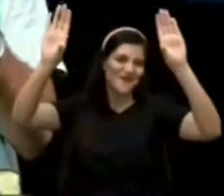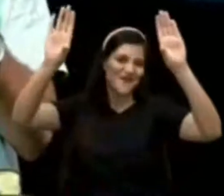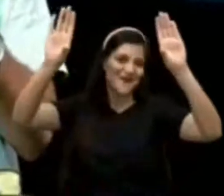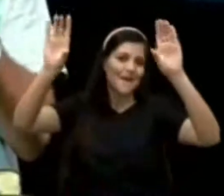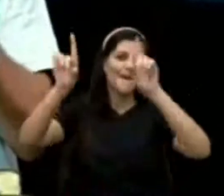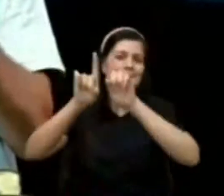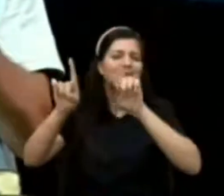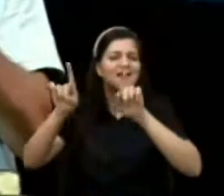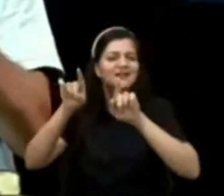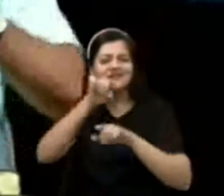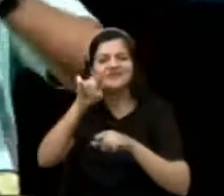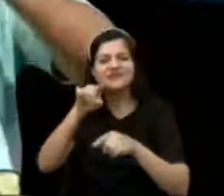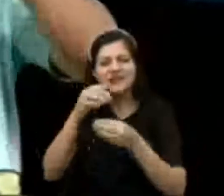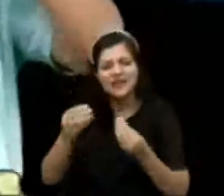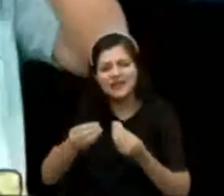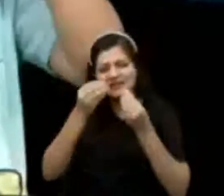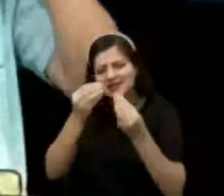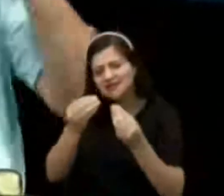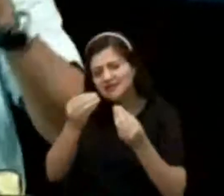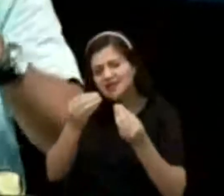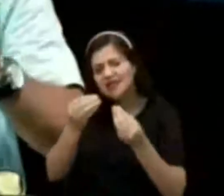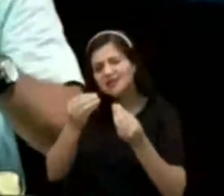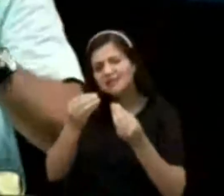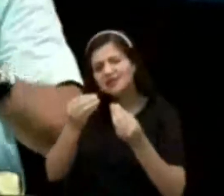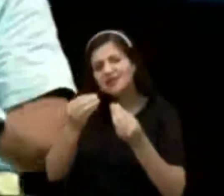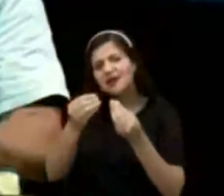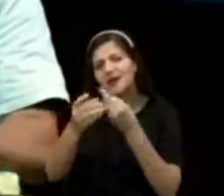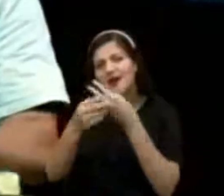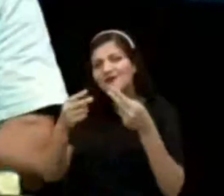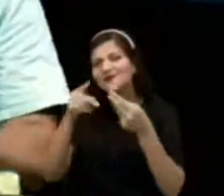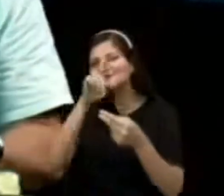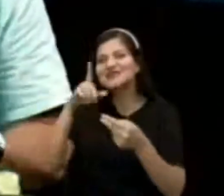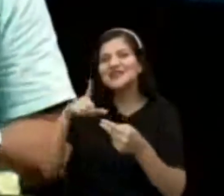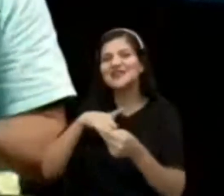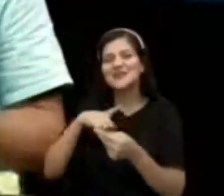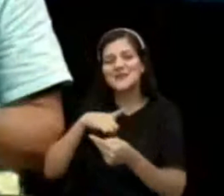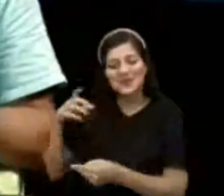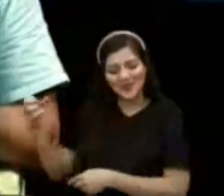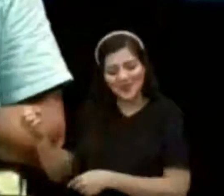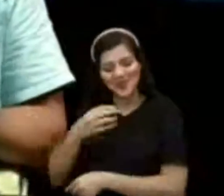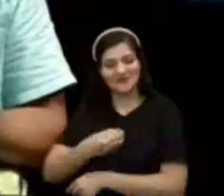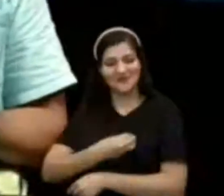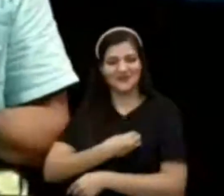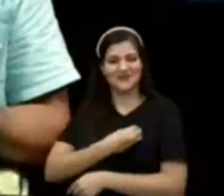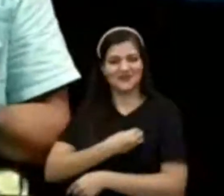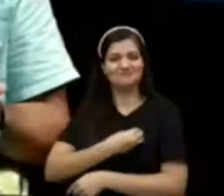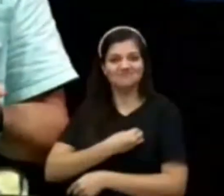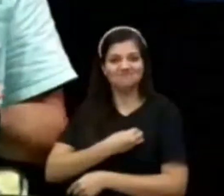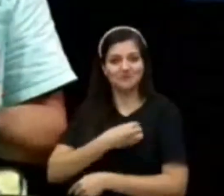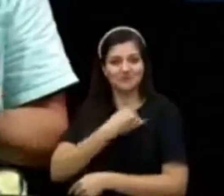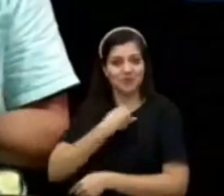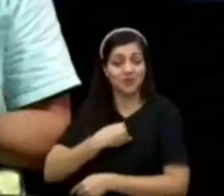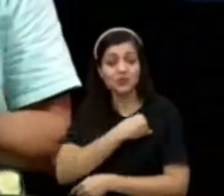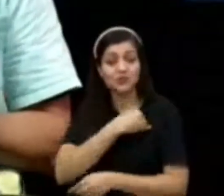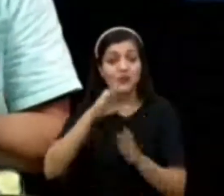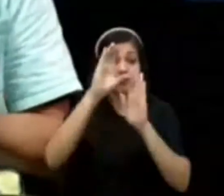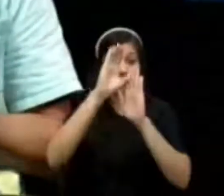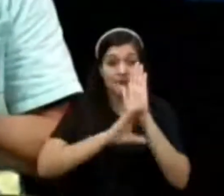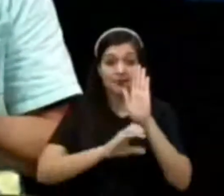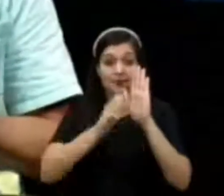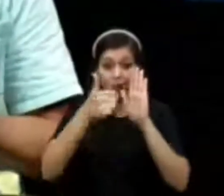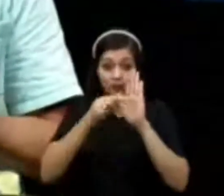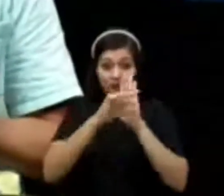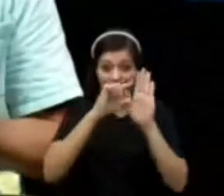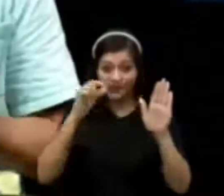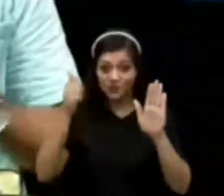um visto que onde você vai para a presença de Deus, onde você tem uma nova vida. Lá em João, capítulo 1, versos